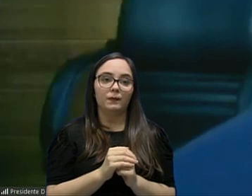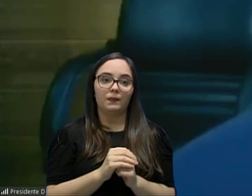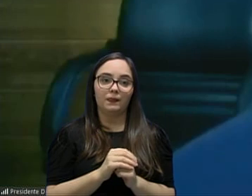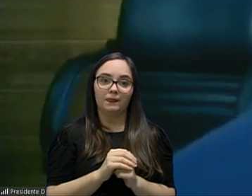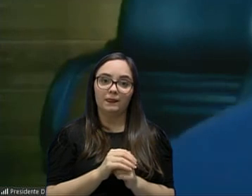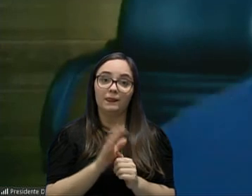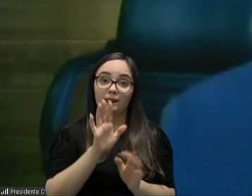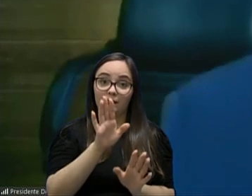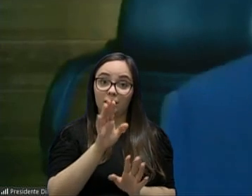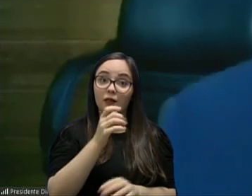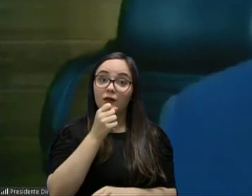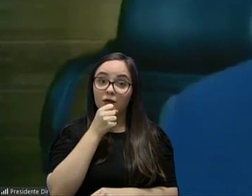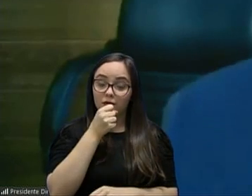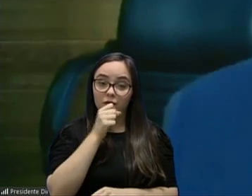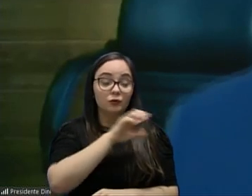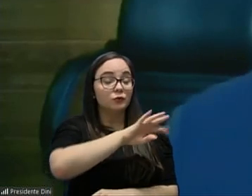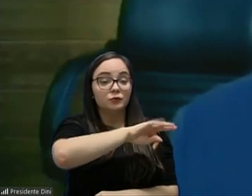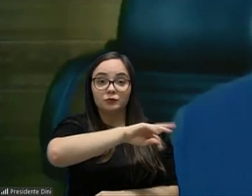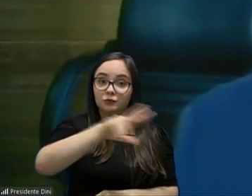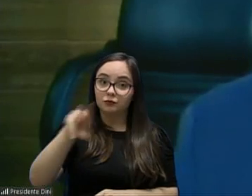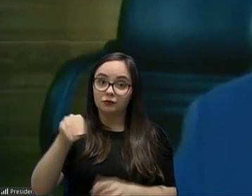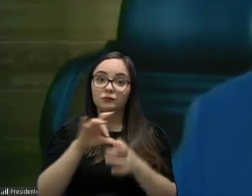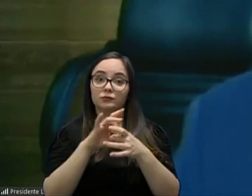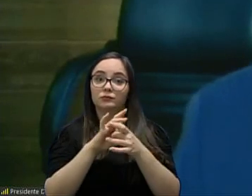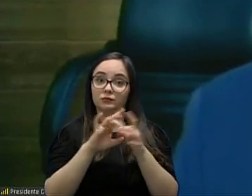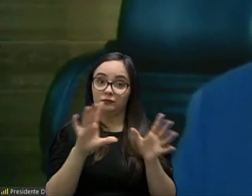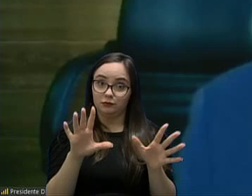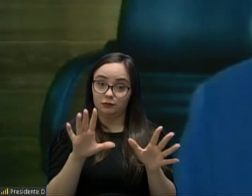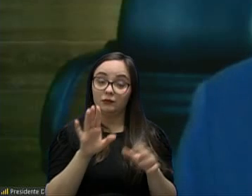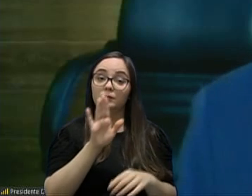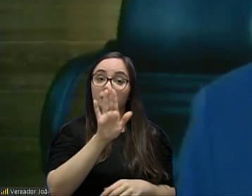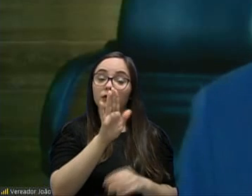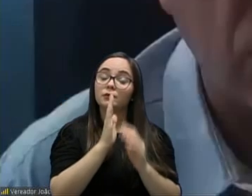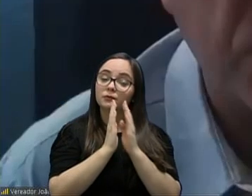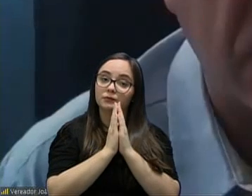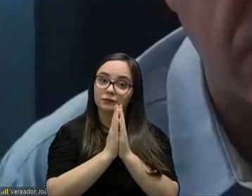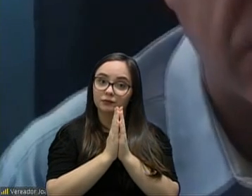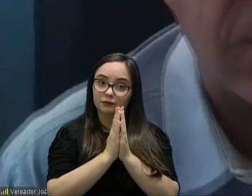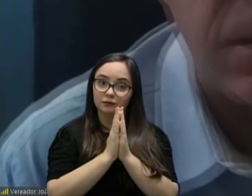Obrigado, o microfone vai continuar aberto de todos os colegas. Eu só quero dizer